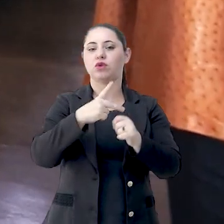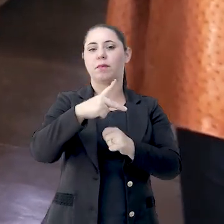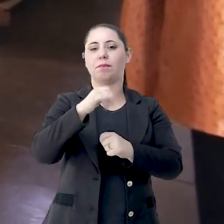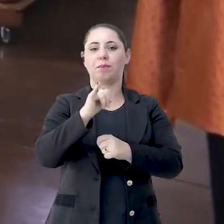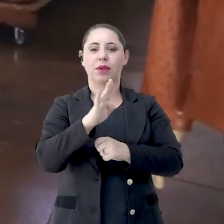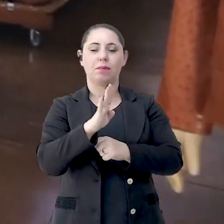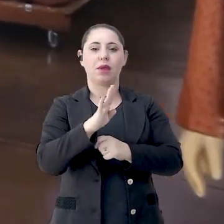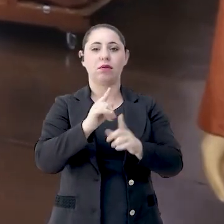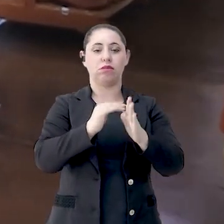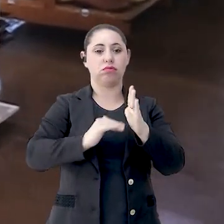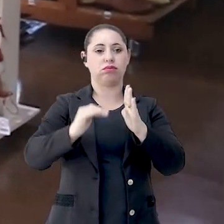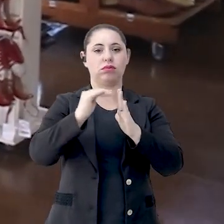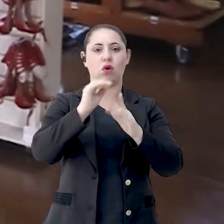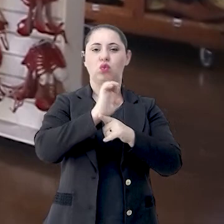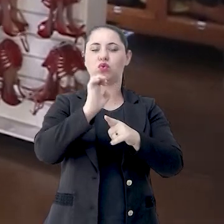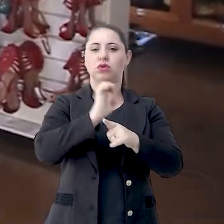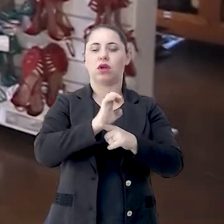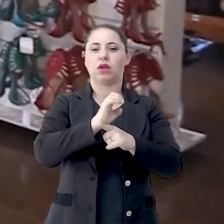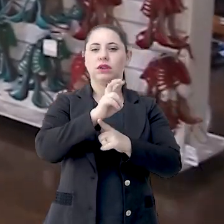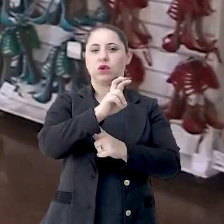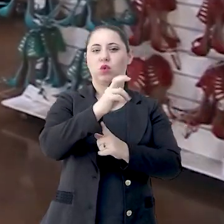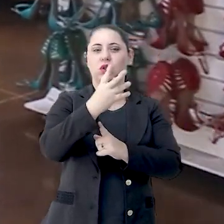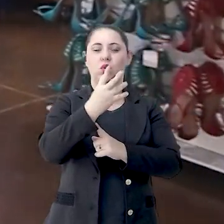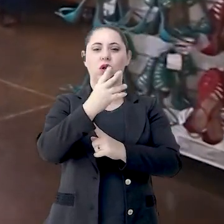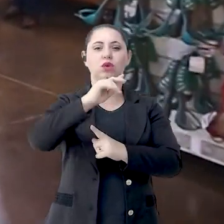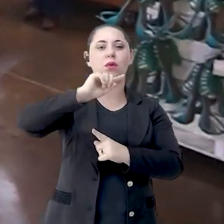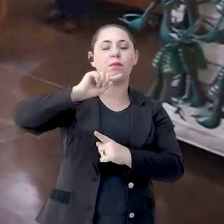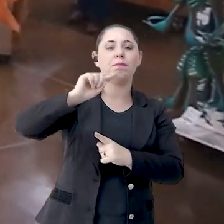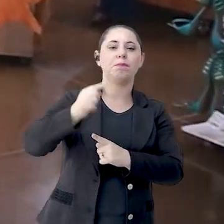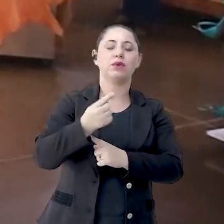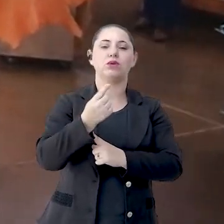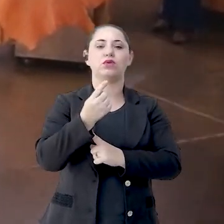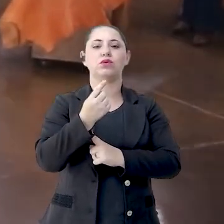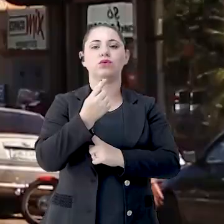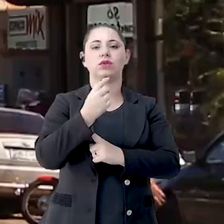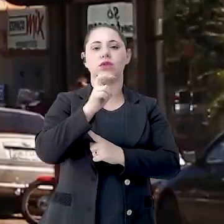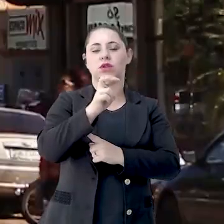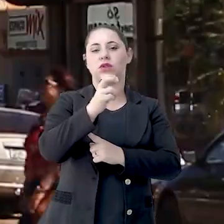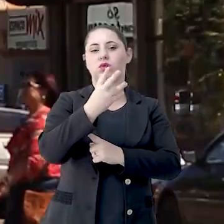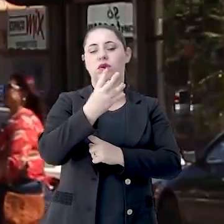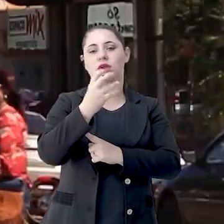econômico, transforma o seu PIB per capita com um dos maiores do estado, de R$